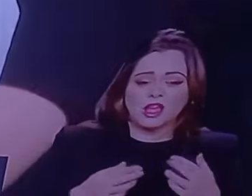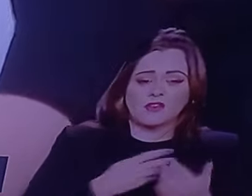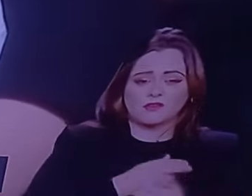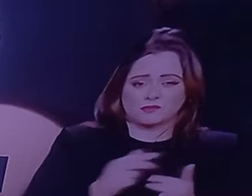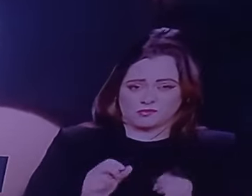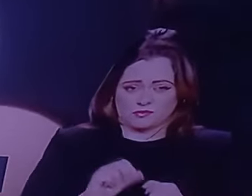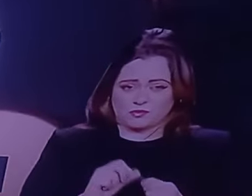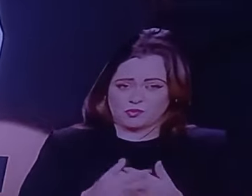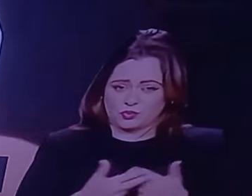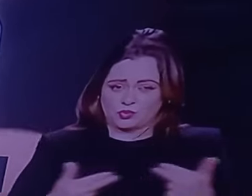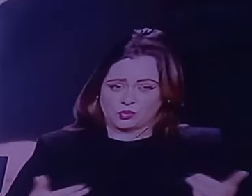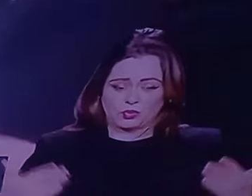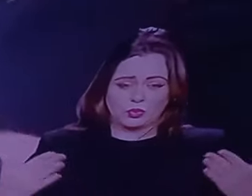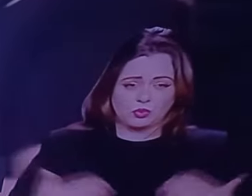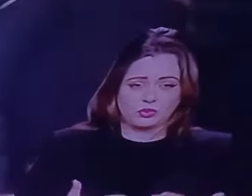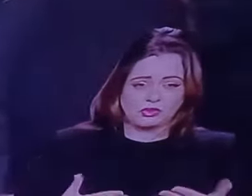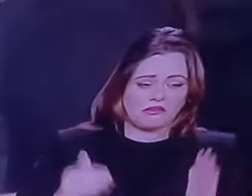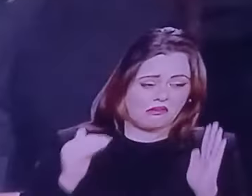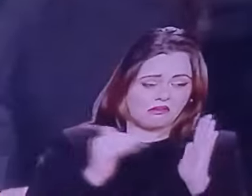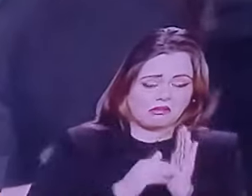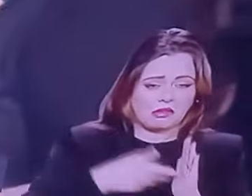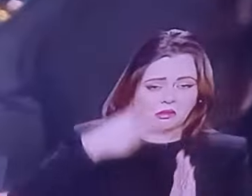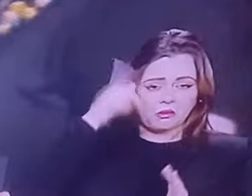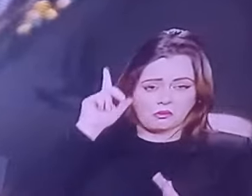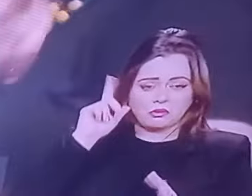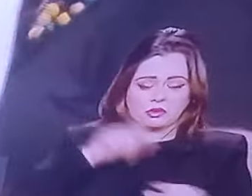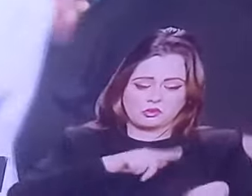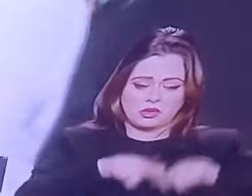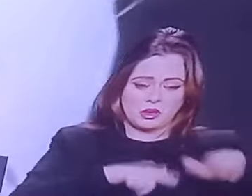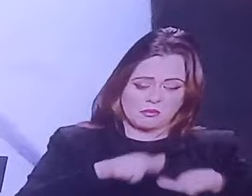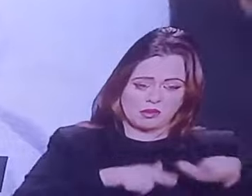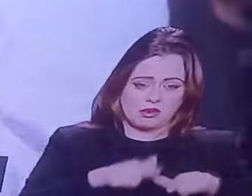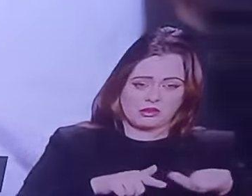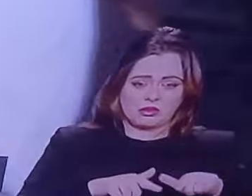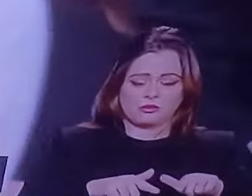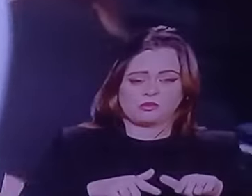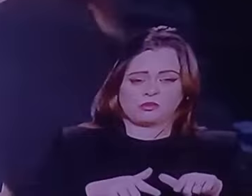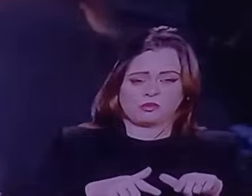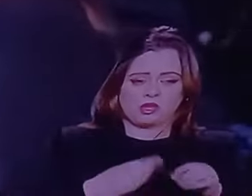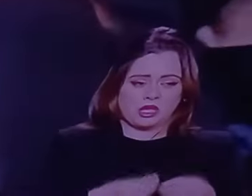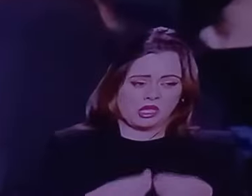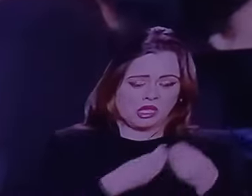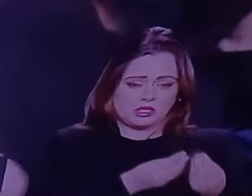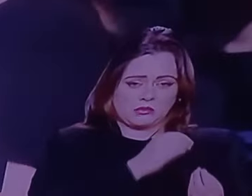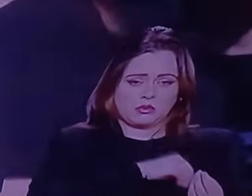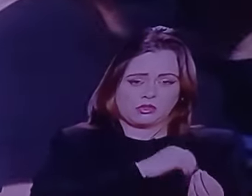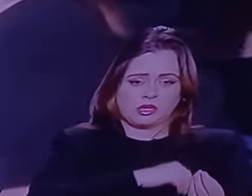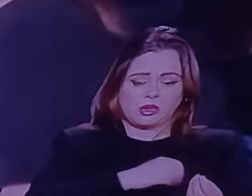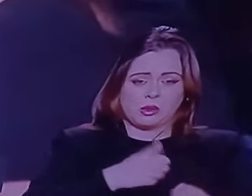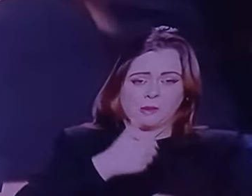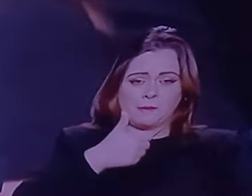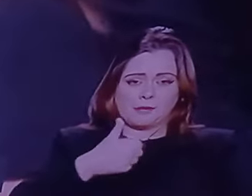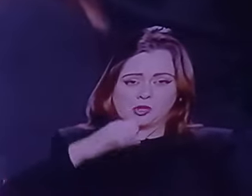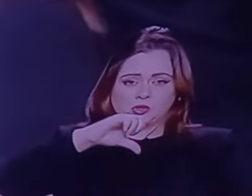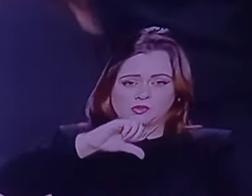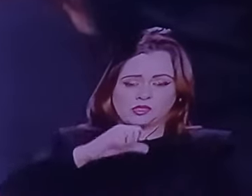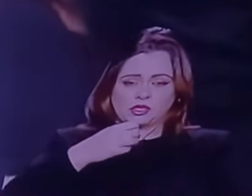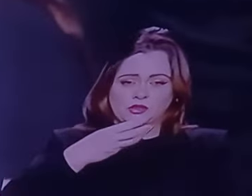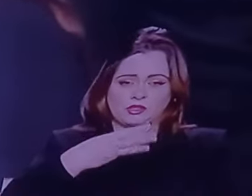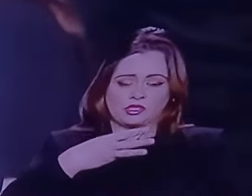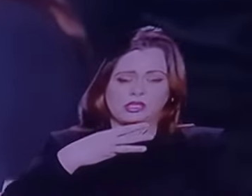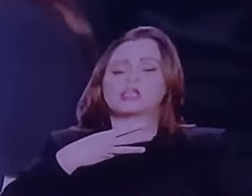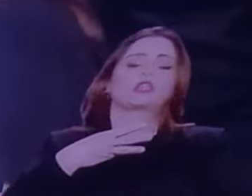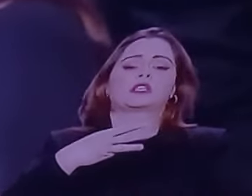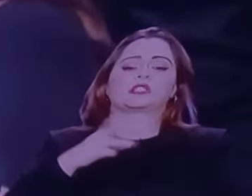ontem, o trabalhador que ganhava acima de R$ 1.903